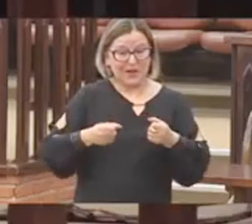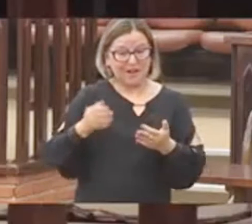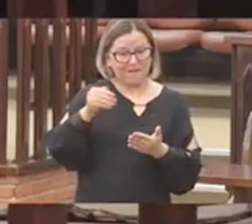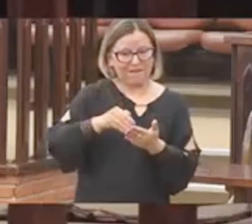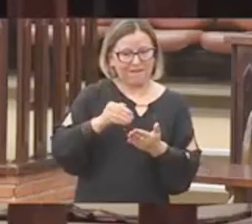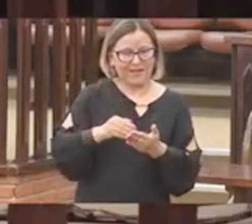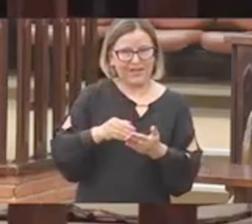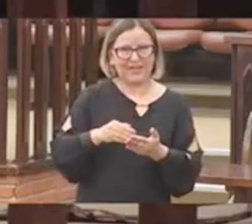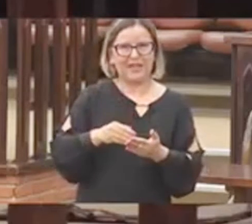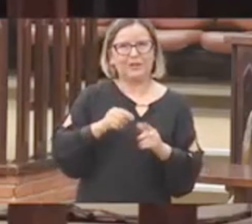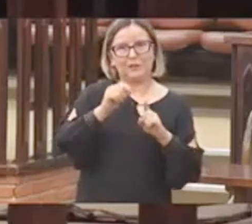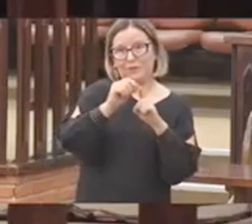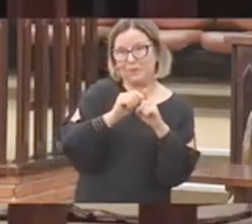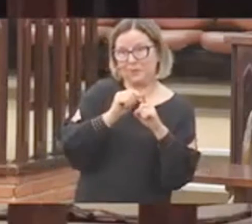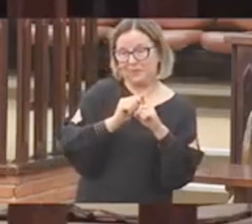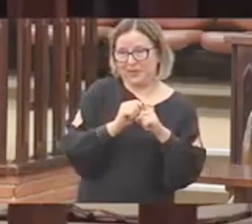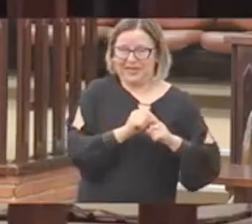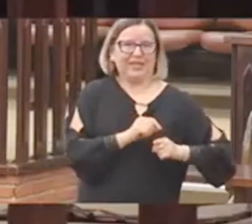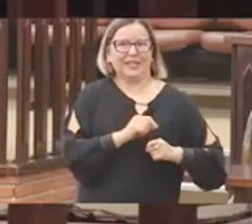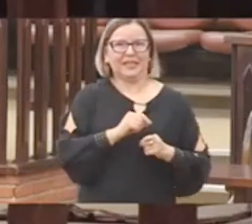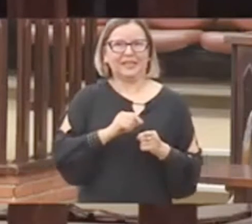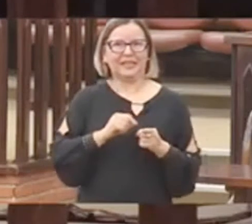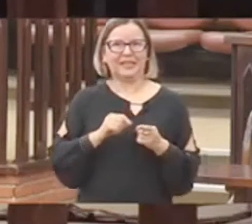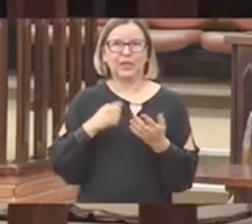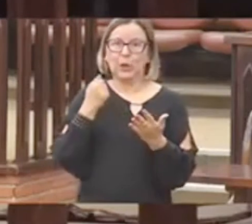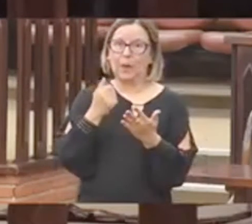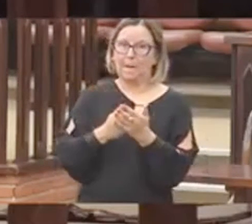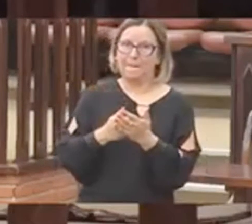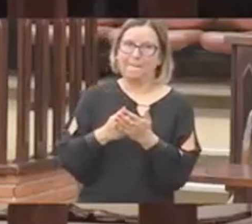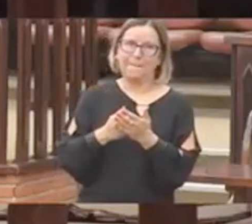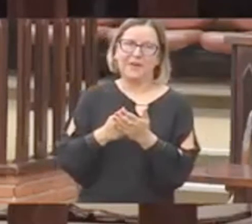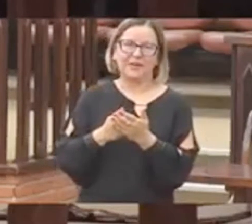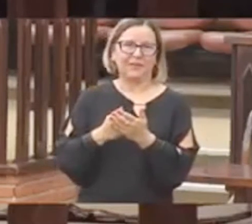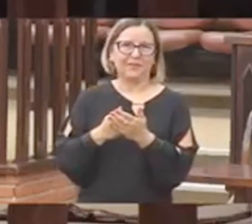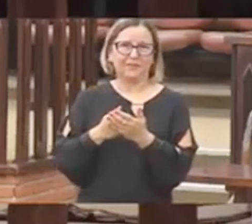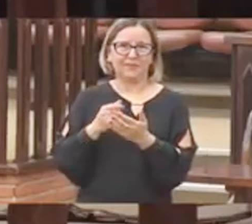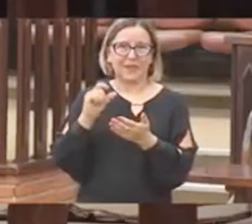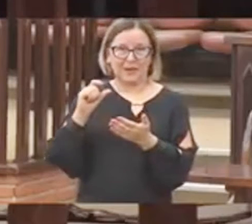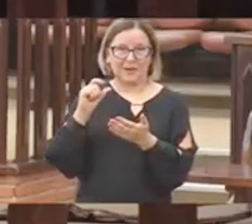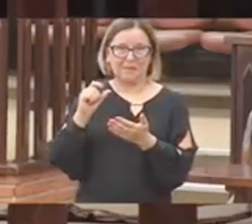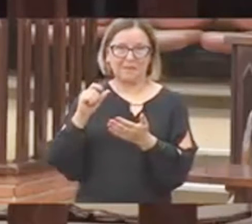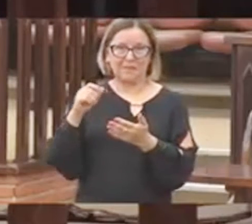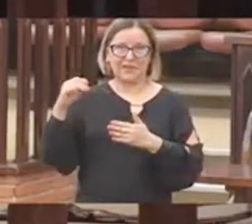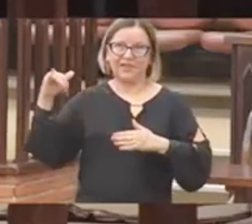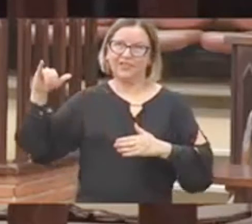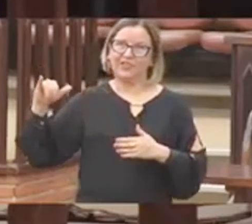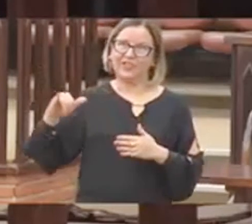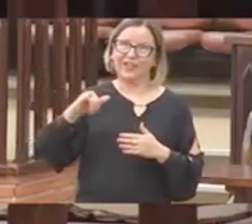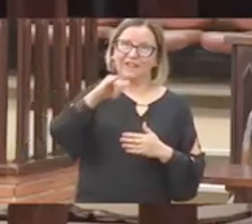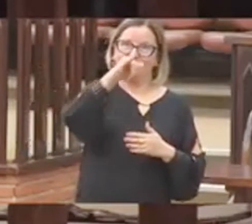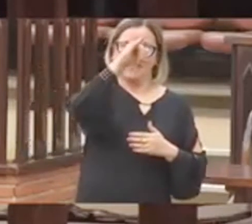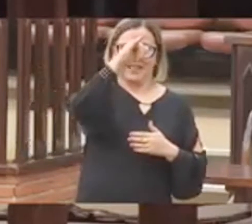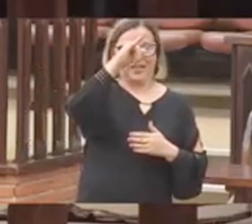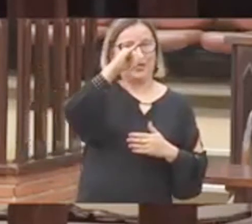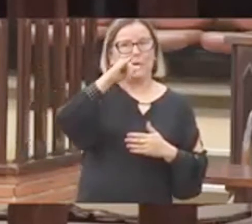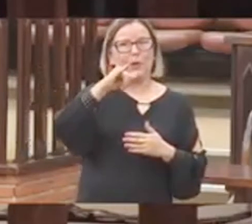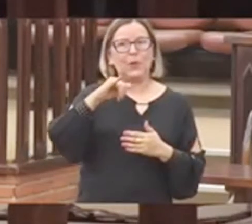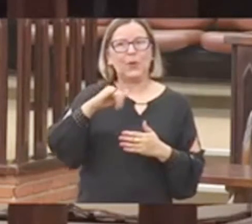passagens de avião e feito reserva em um hotel para um casamento. E marcado férias no final de abril para o Nordeste.